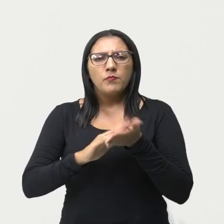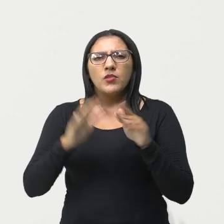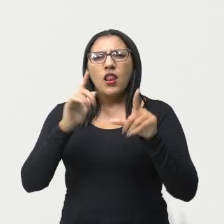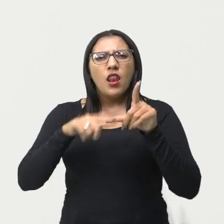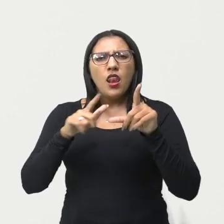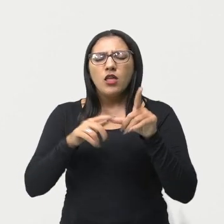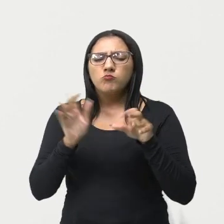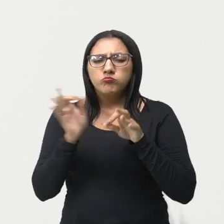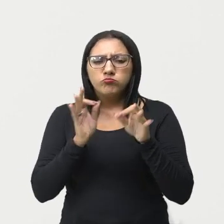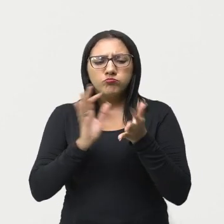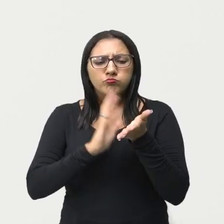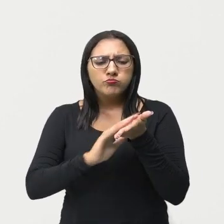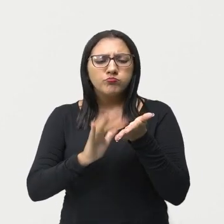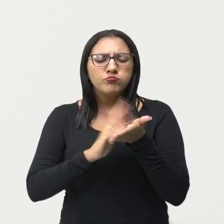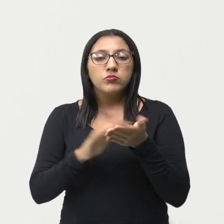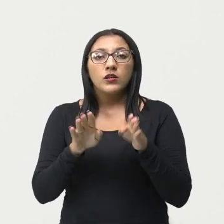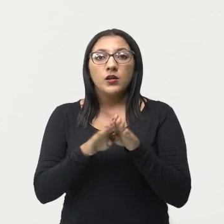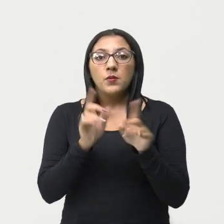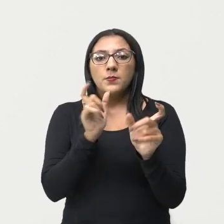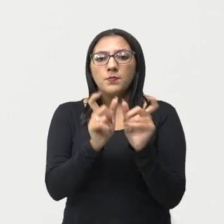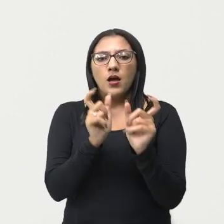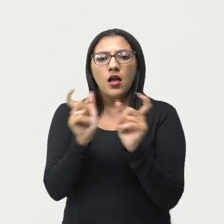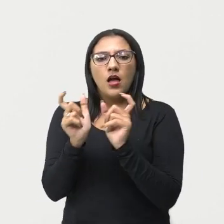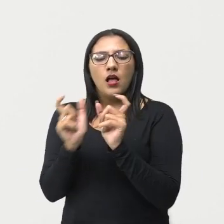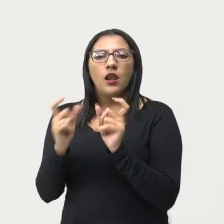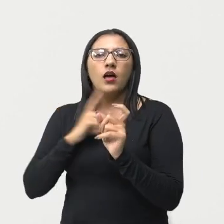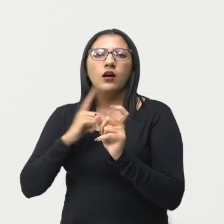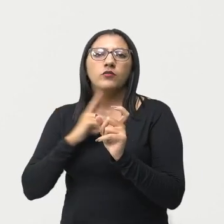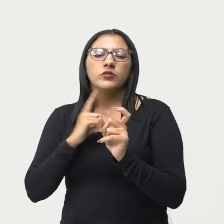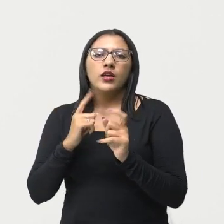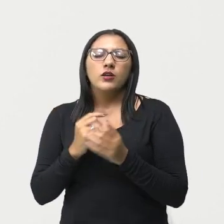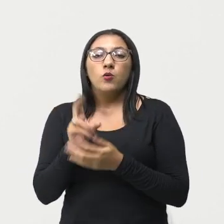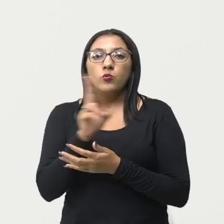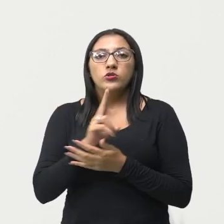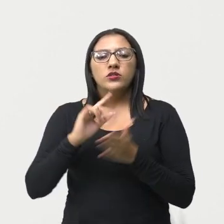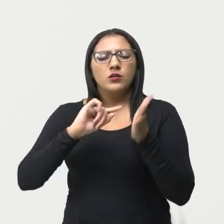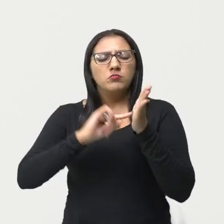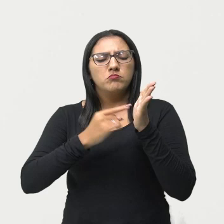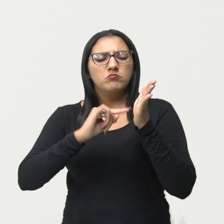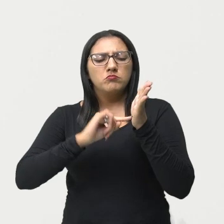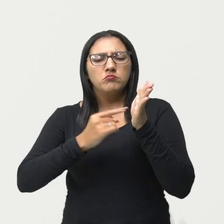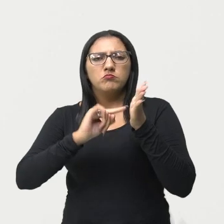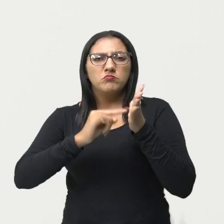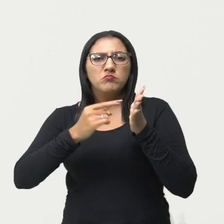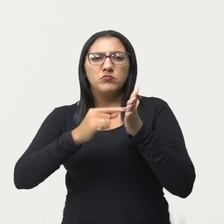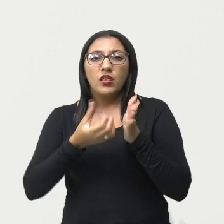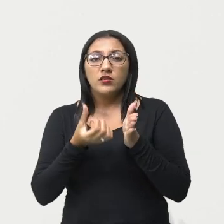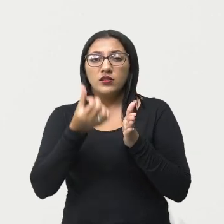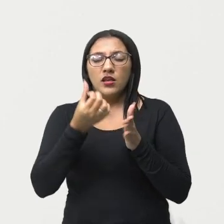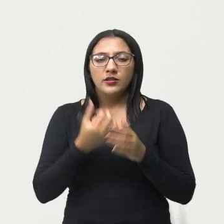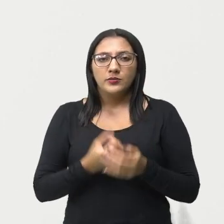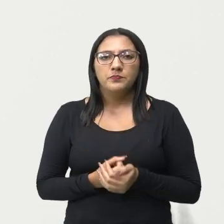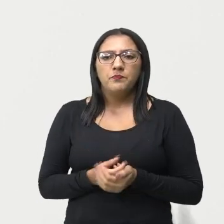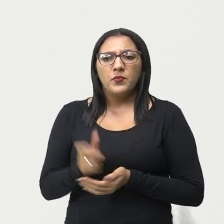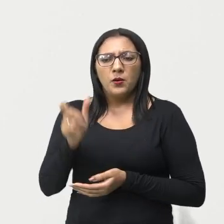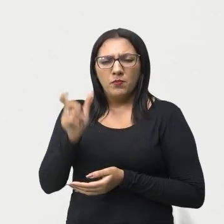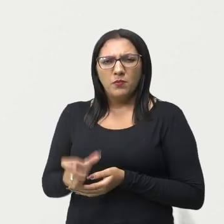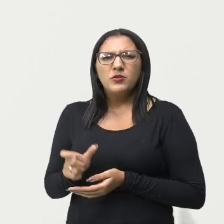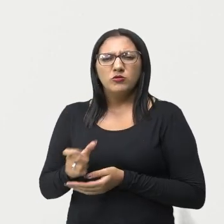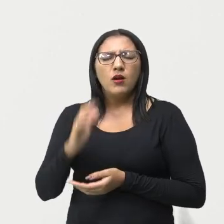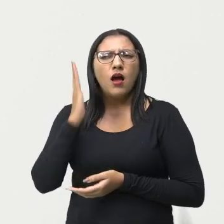letra e cada vocábulo tem até 6 pontos em relevo. Um cego treinado é capaz